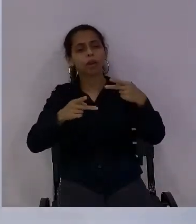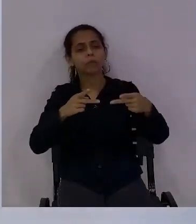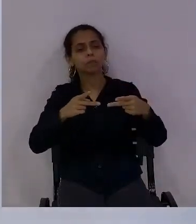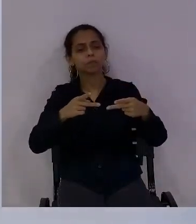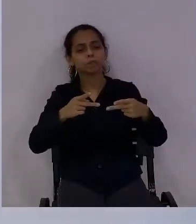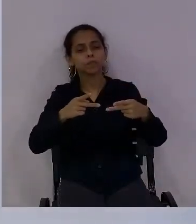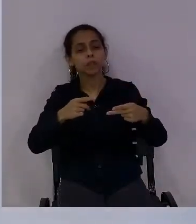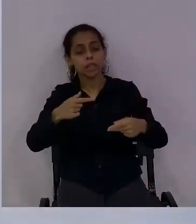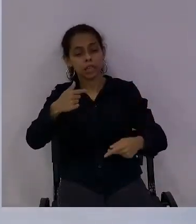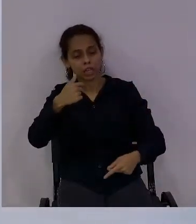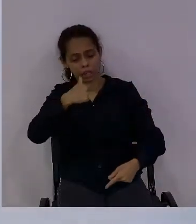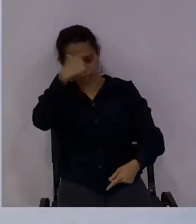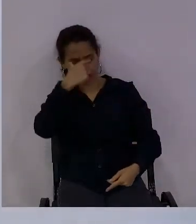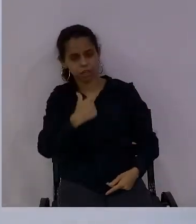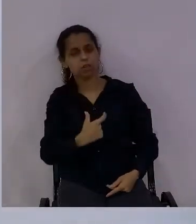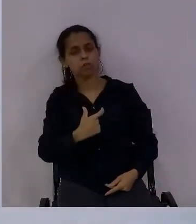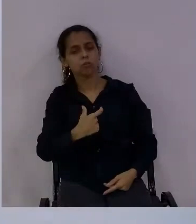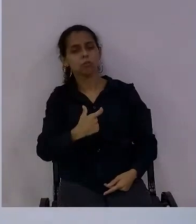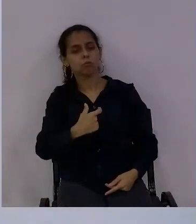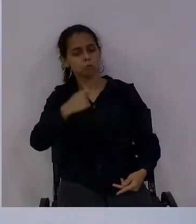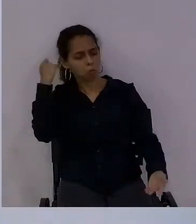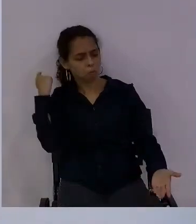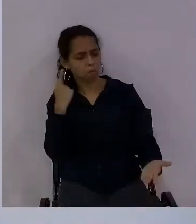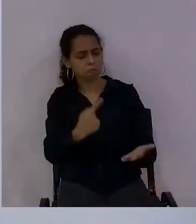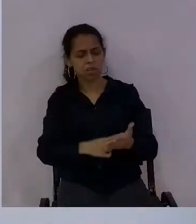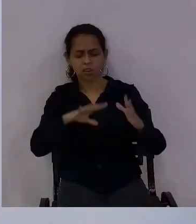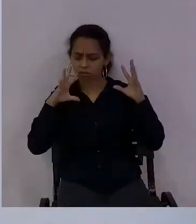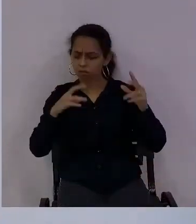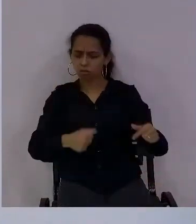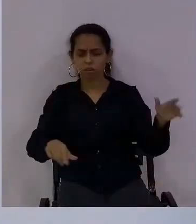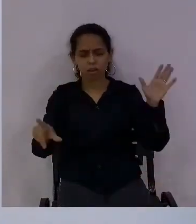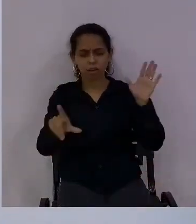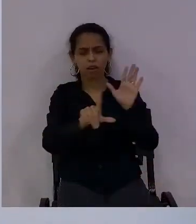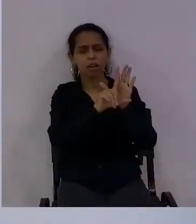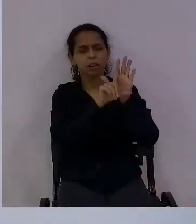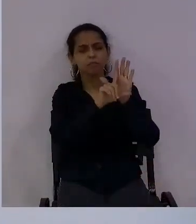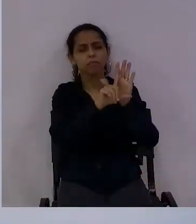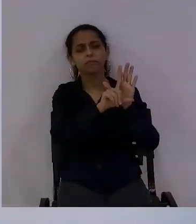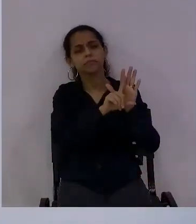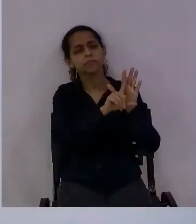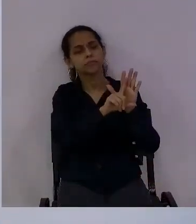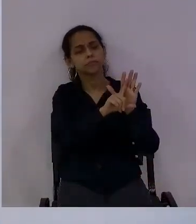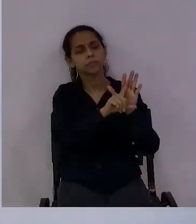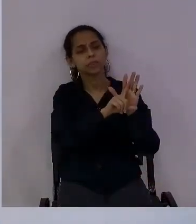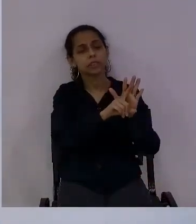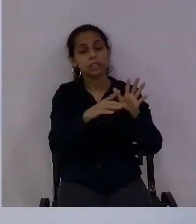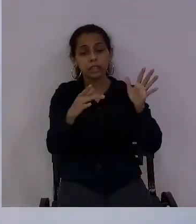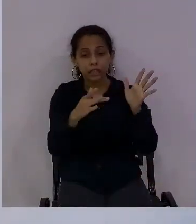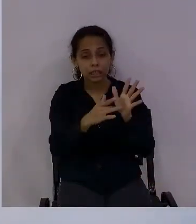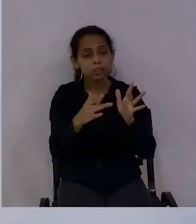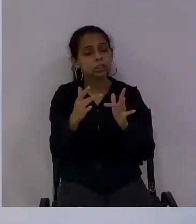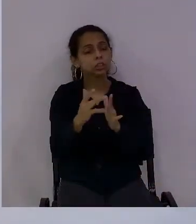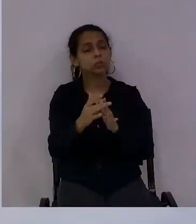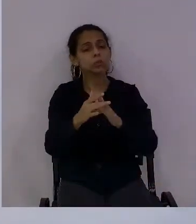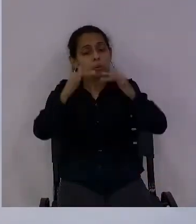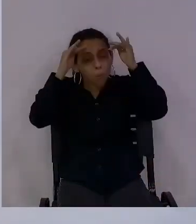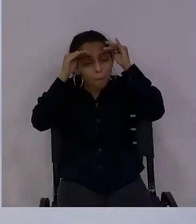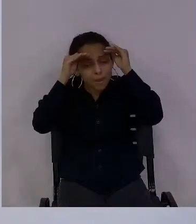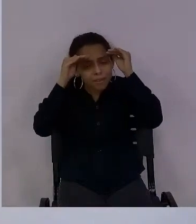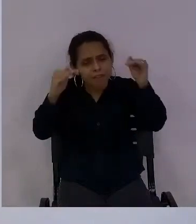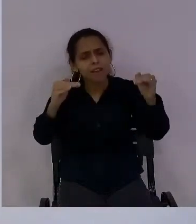vim cumpri-la. Eu vim cumprir a lei. E Jesus se submete à